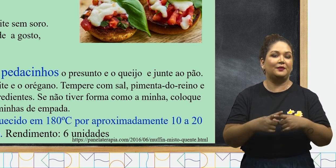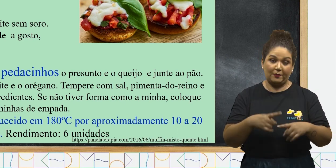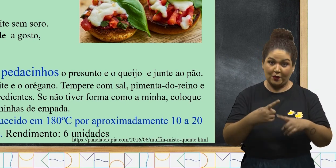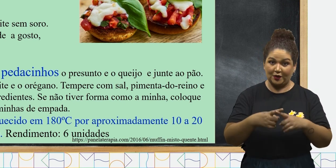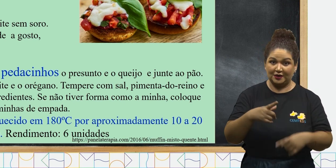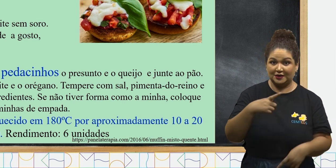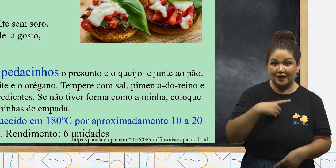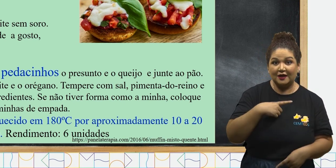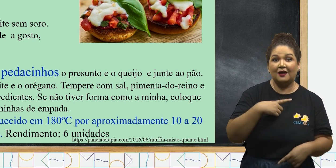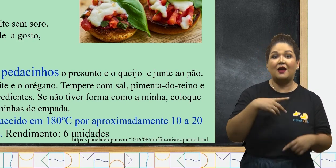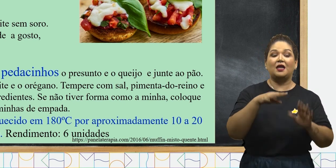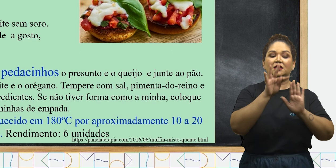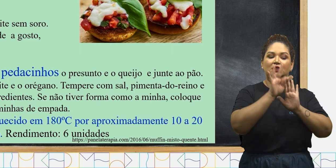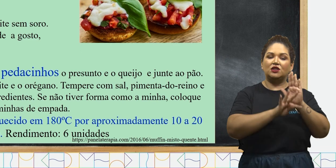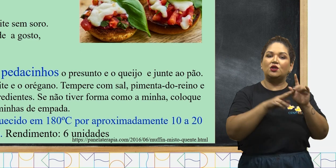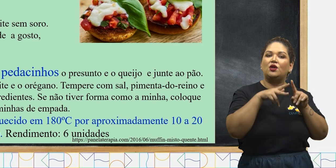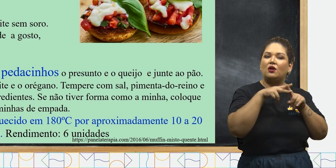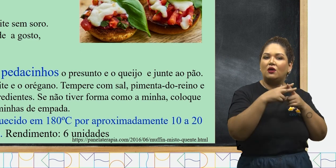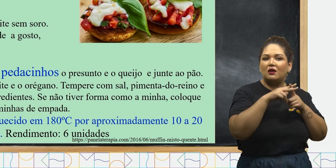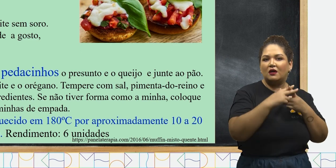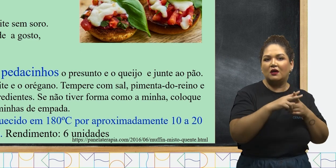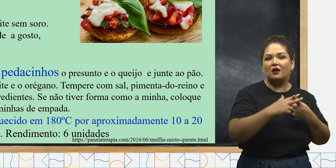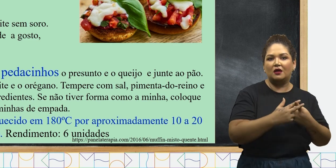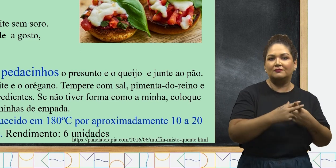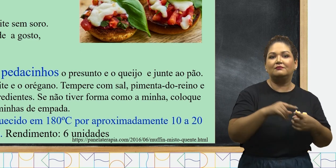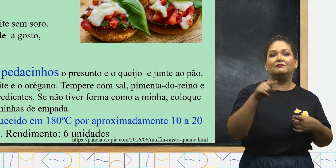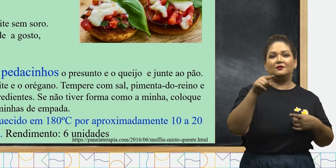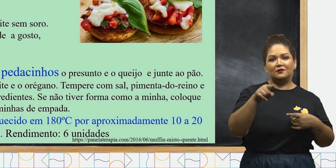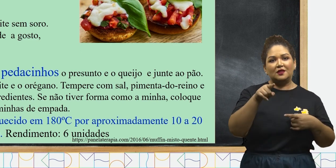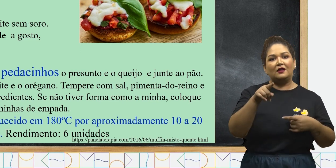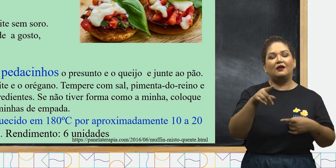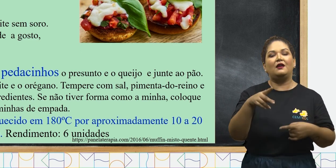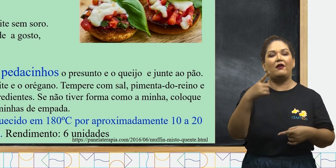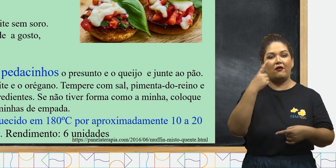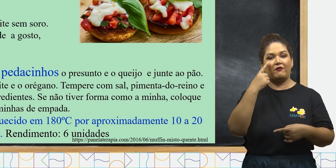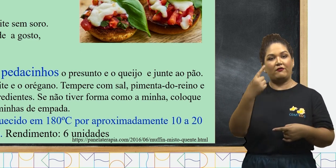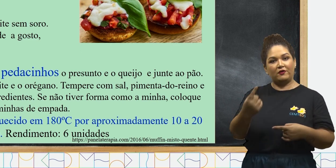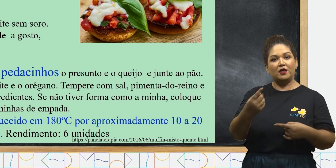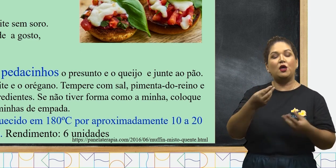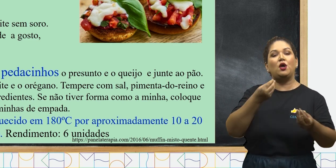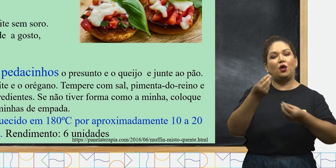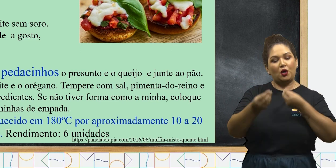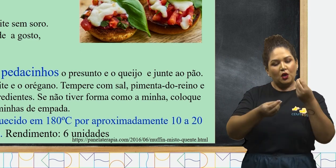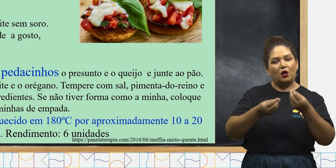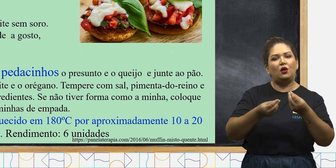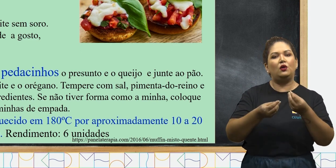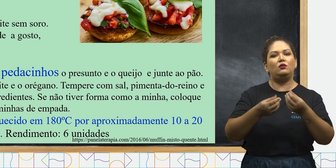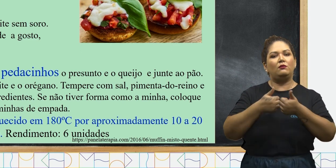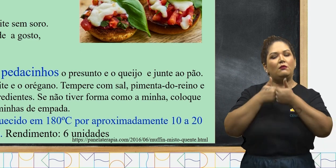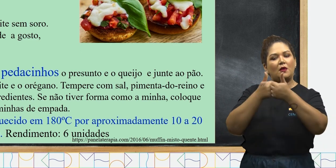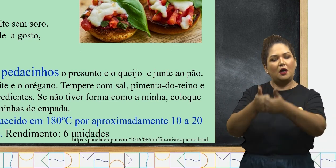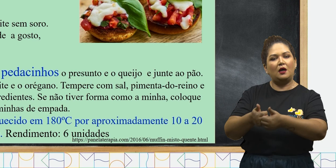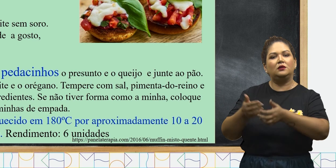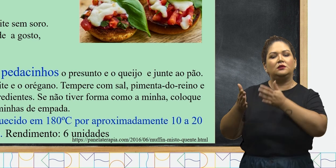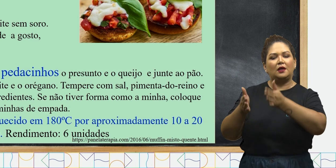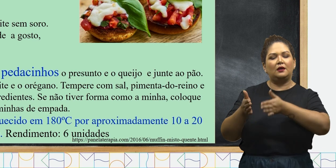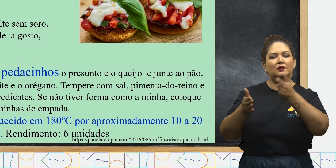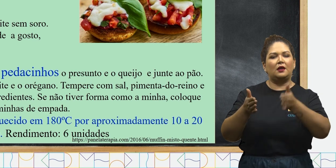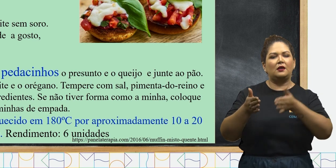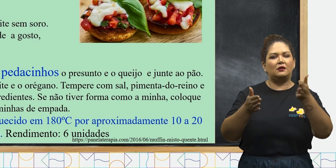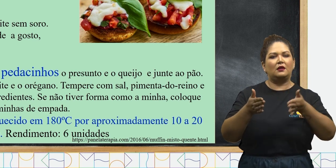houve revisão. E você viu cada passo dado para que você, aluno e aluna,